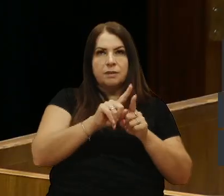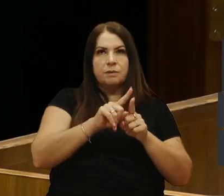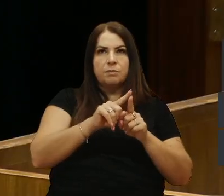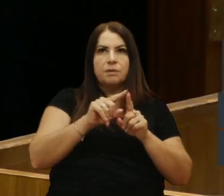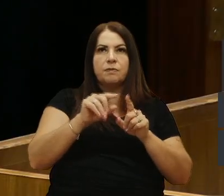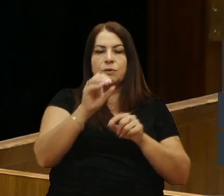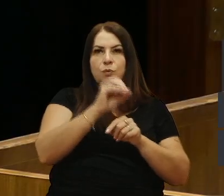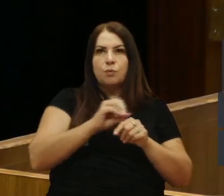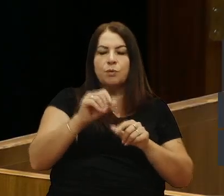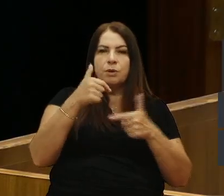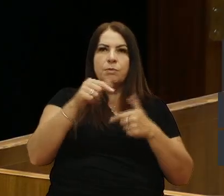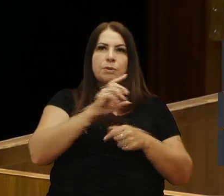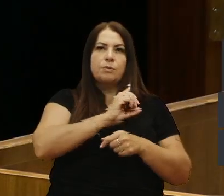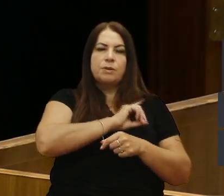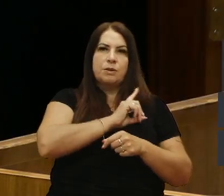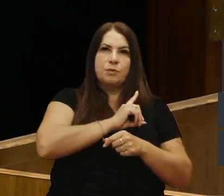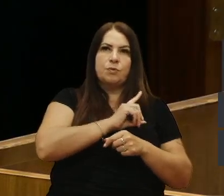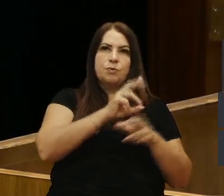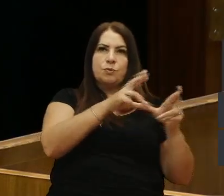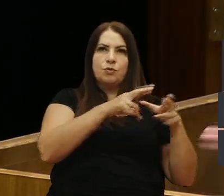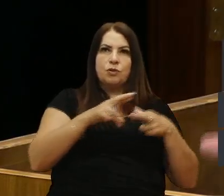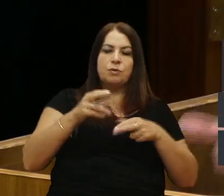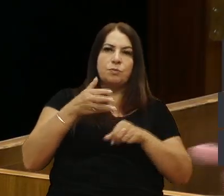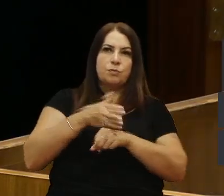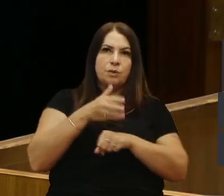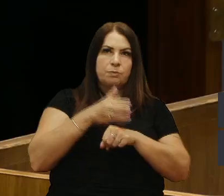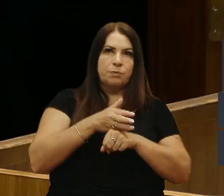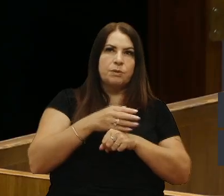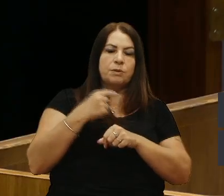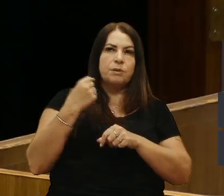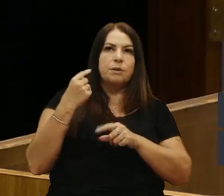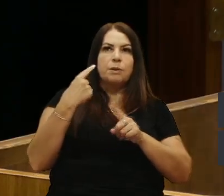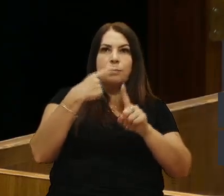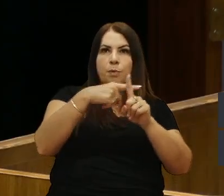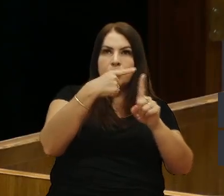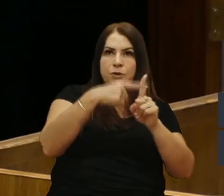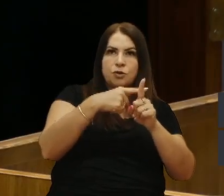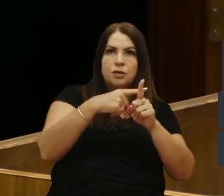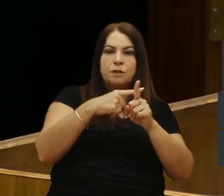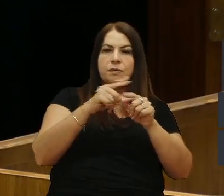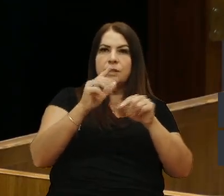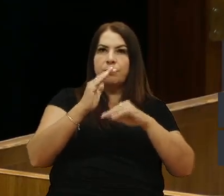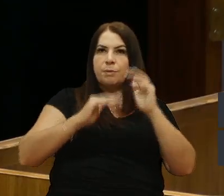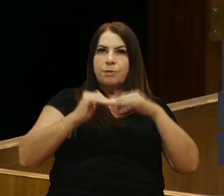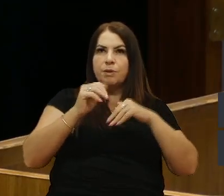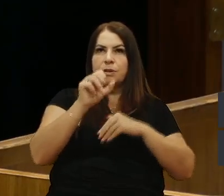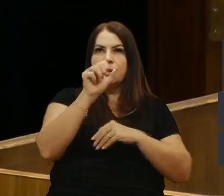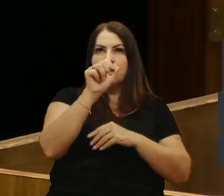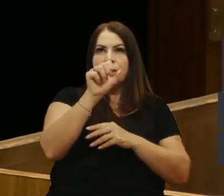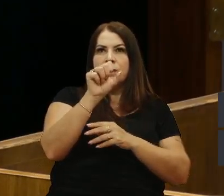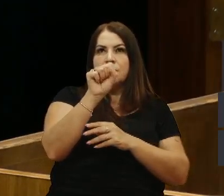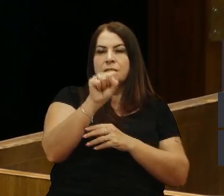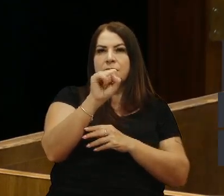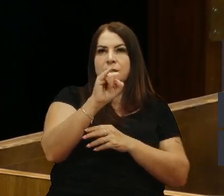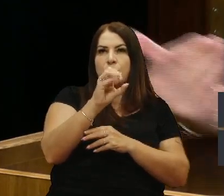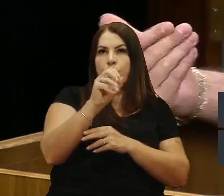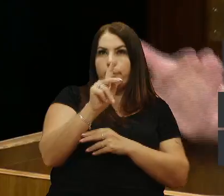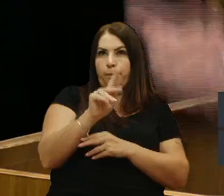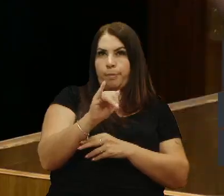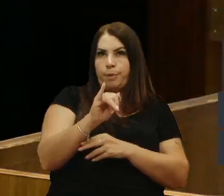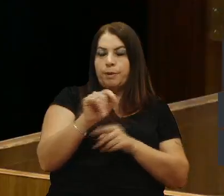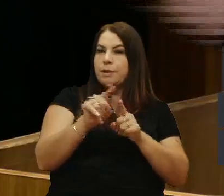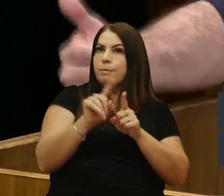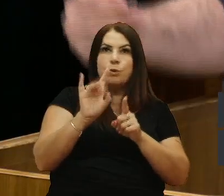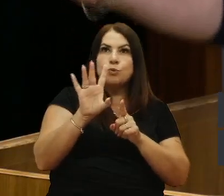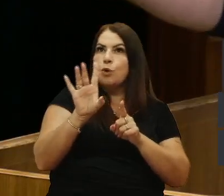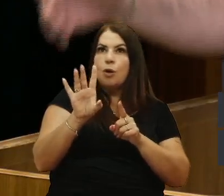como delegado regional, a gente sabe que ele teve uma participação muito positiva na implementação do CIOP, mas tão